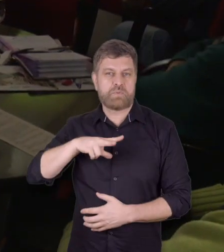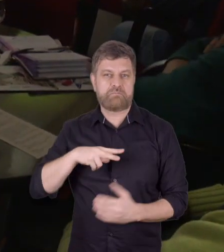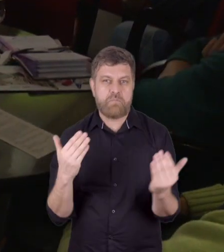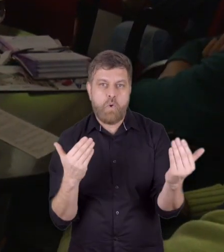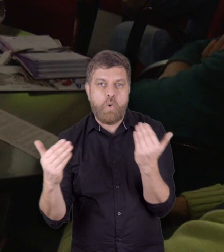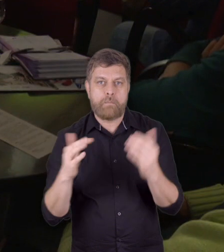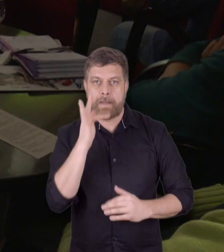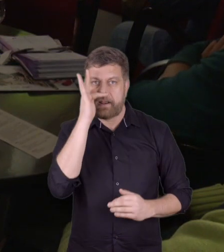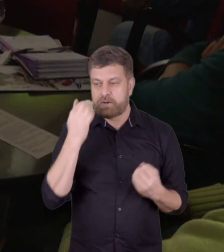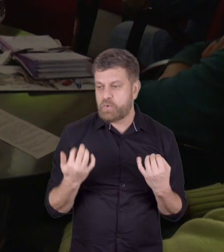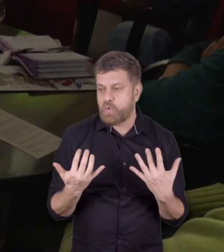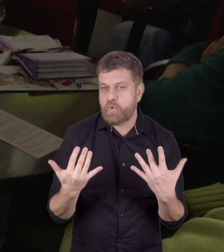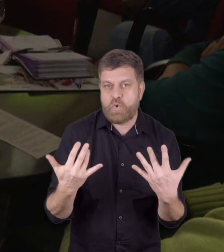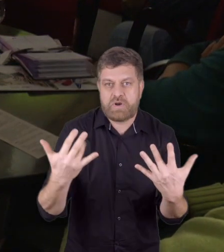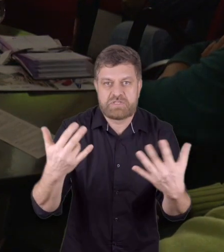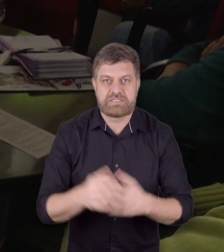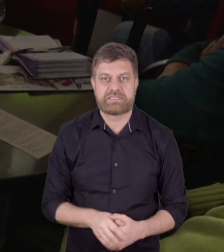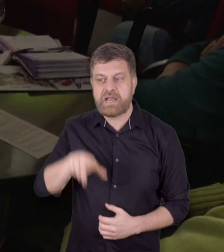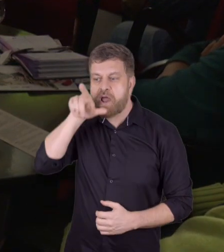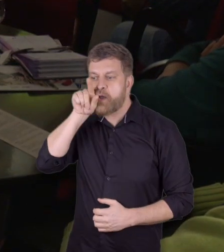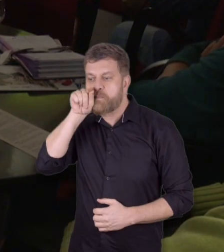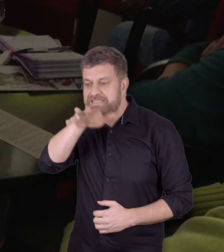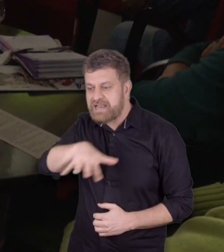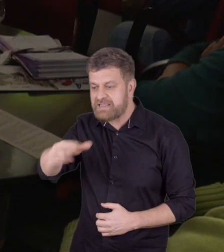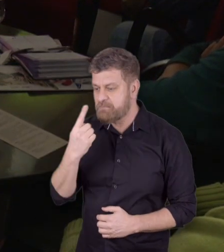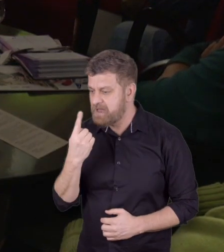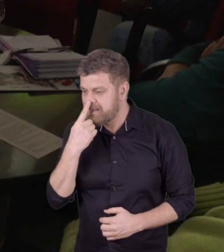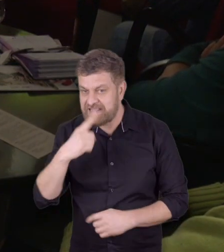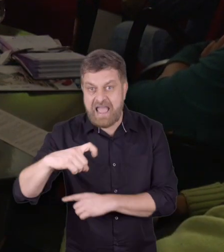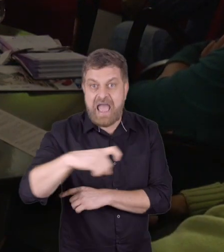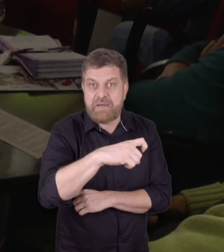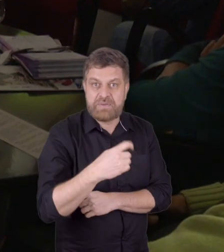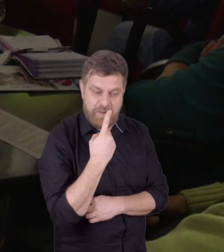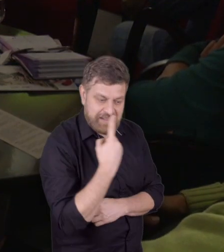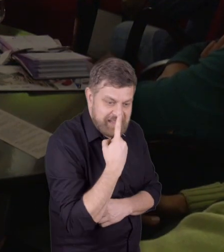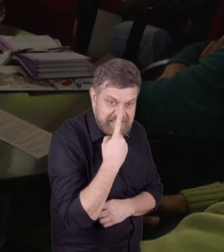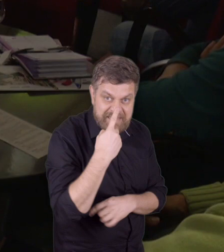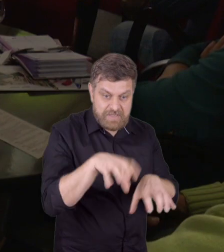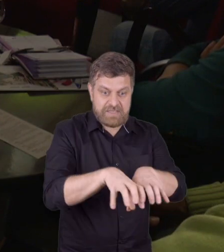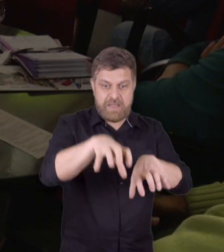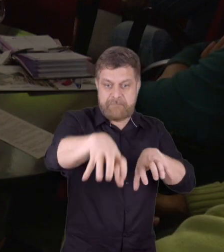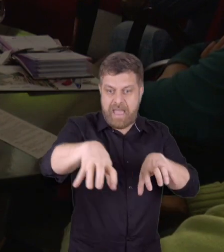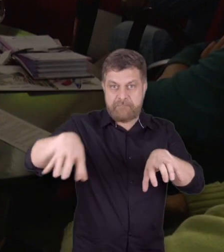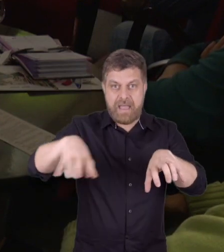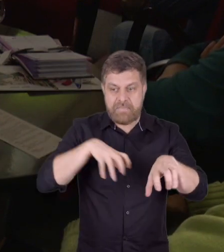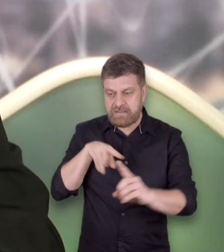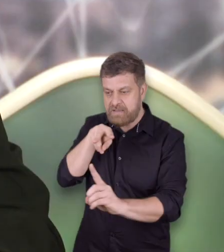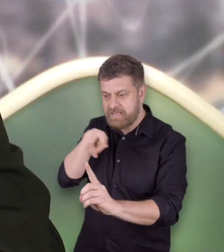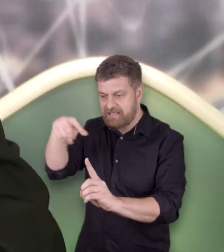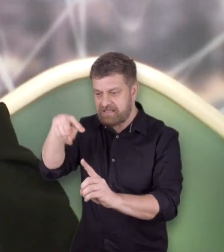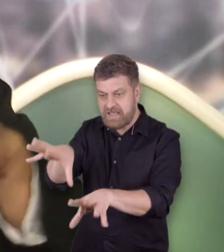por exemplo, o mundo próprio do besouro é um, do passarinho é outro, da minhoca é outro. É o mesmo jardim, mas é recortado segundo essas